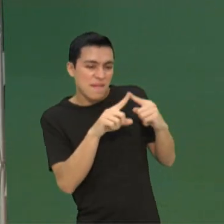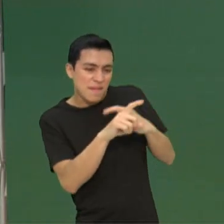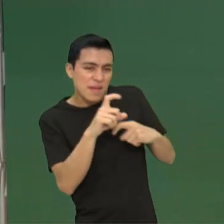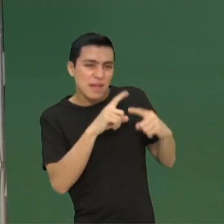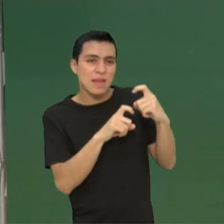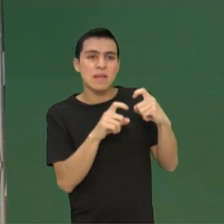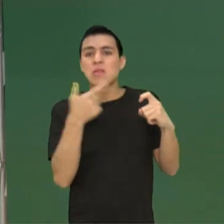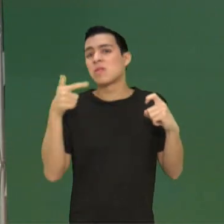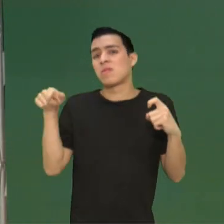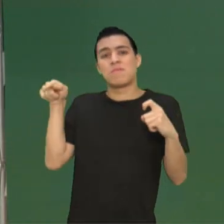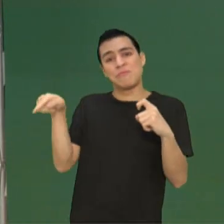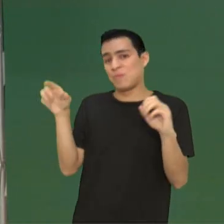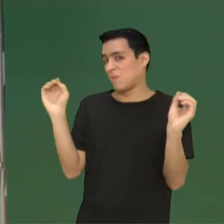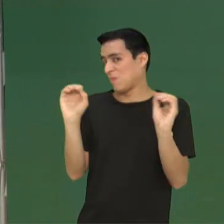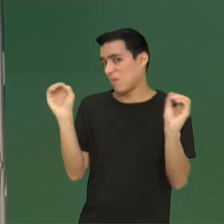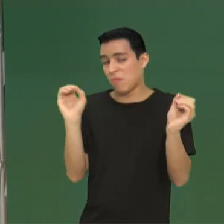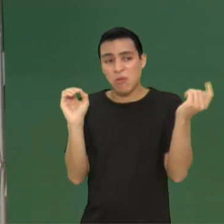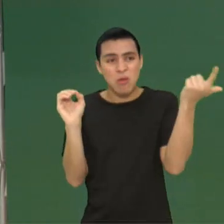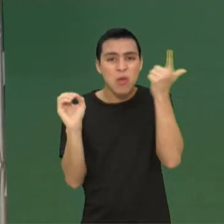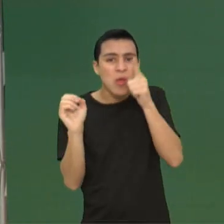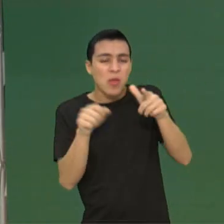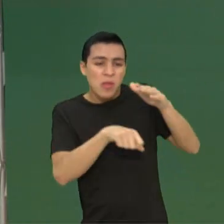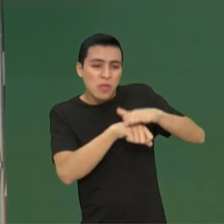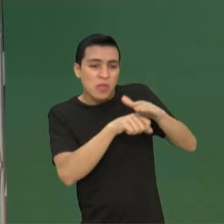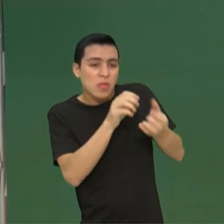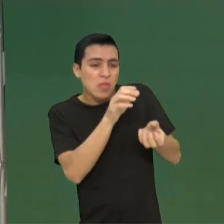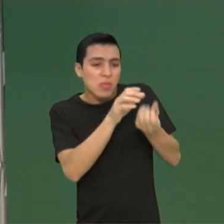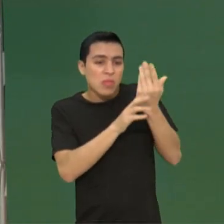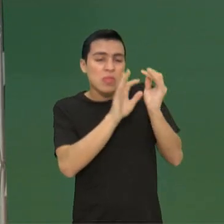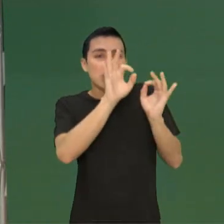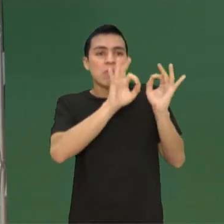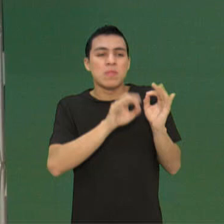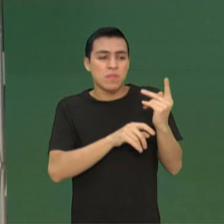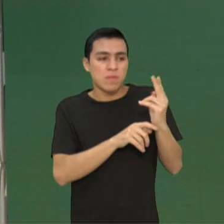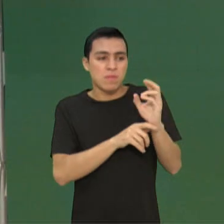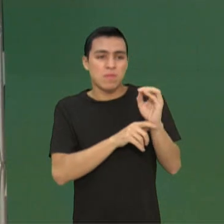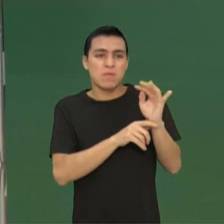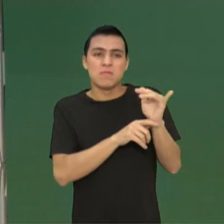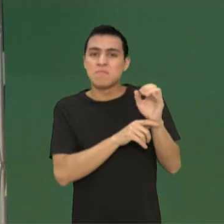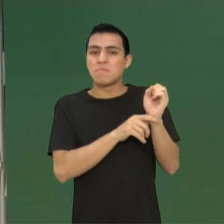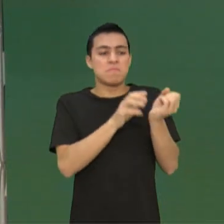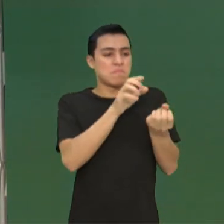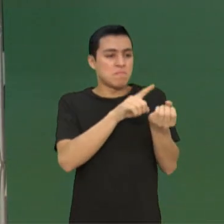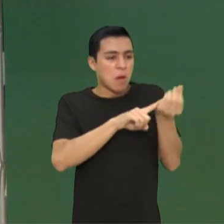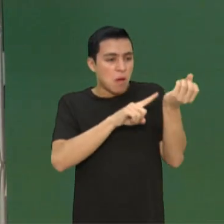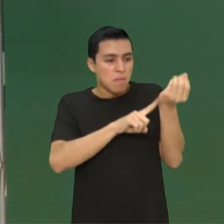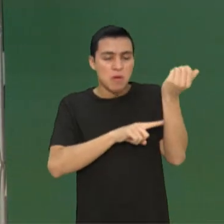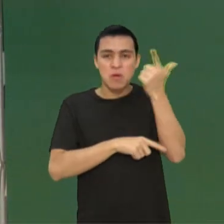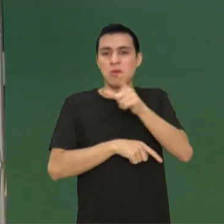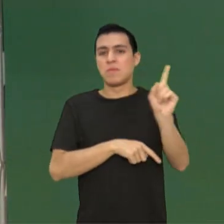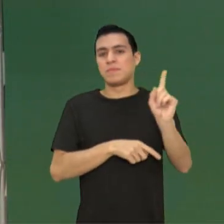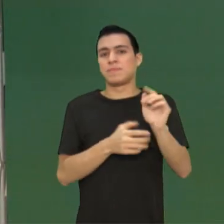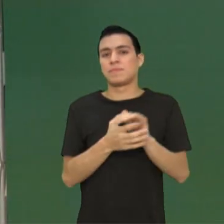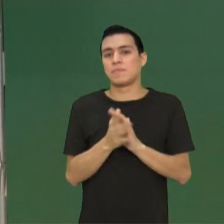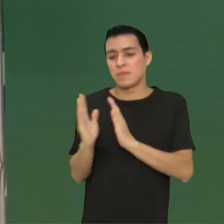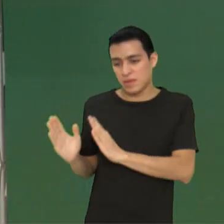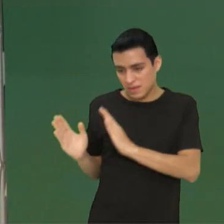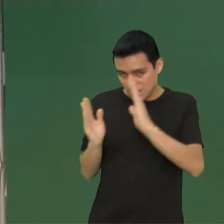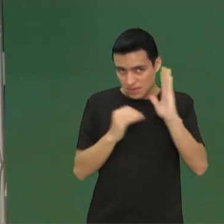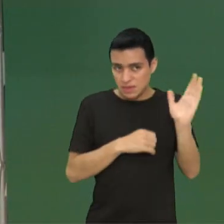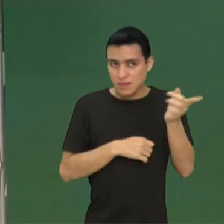procariontes não têm Golgi. Não conseguem produzir proteínas tão elaboradas. Seguindo o nosso